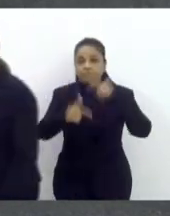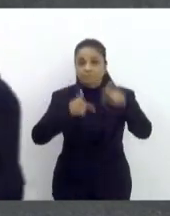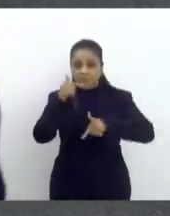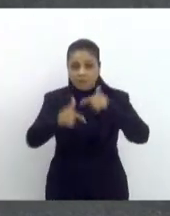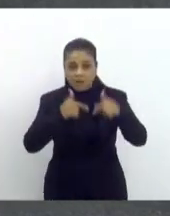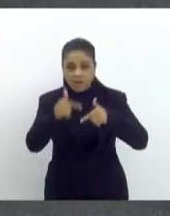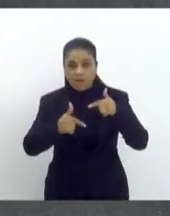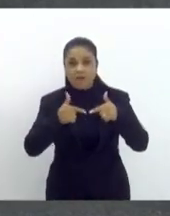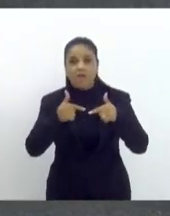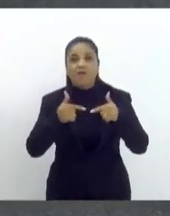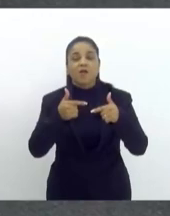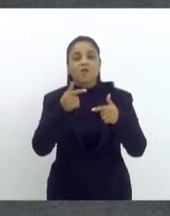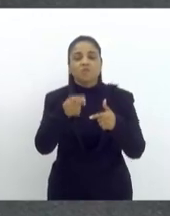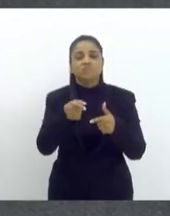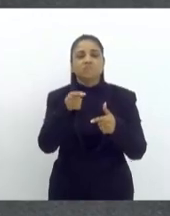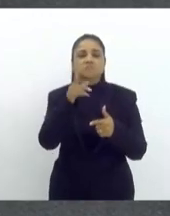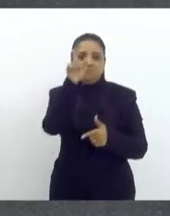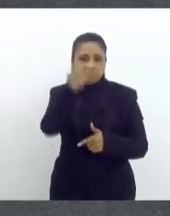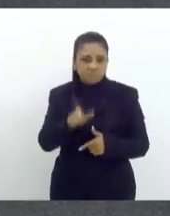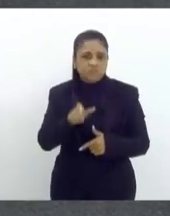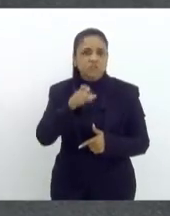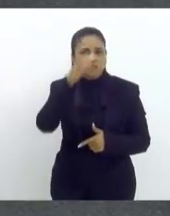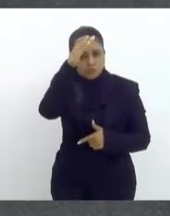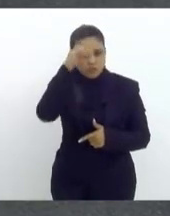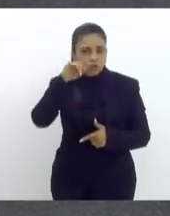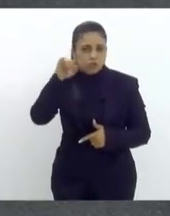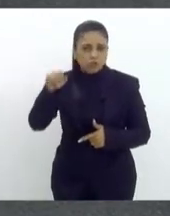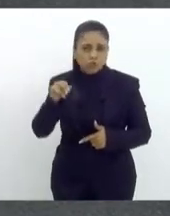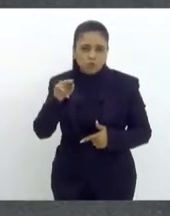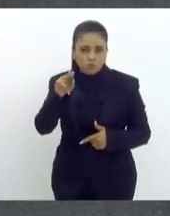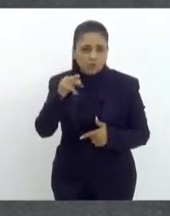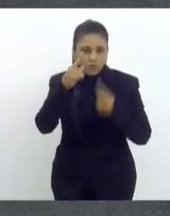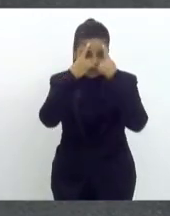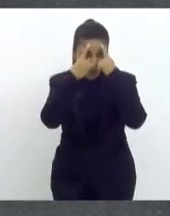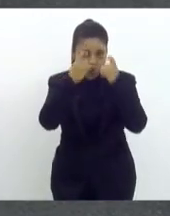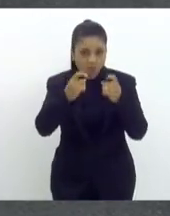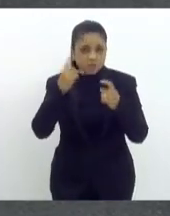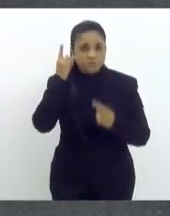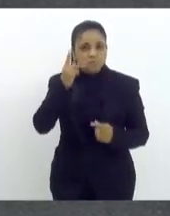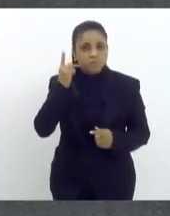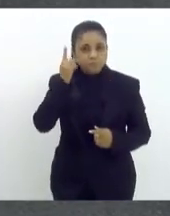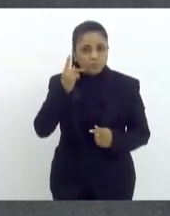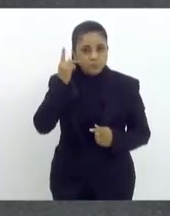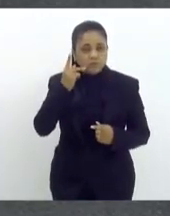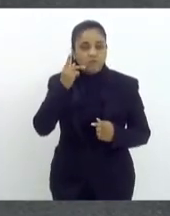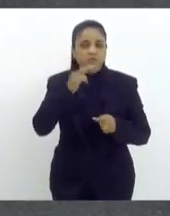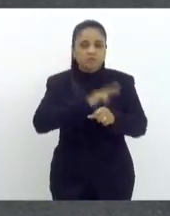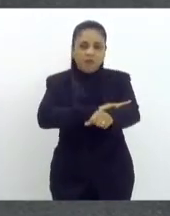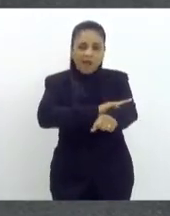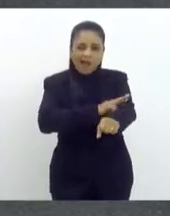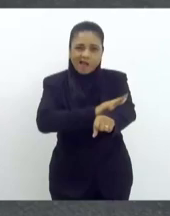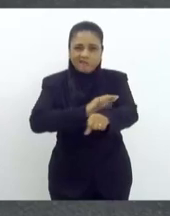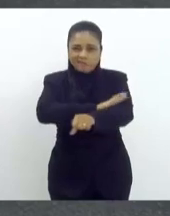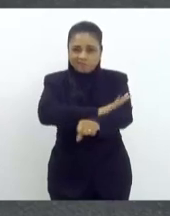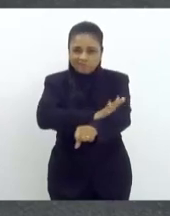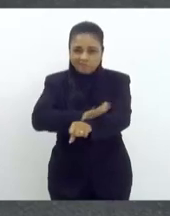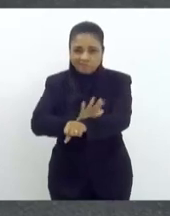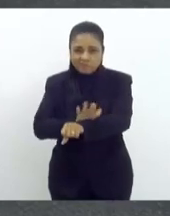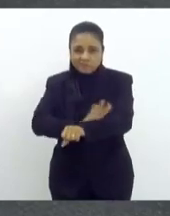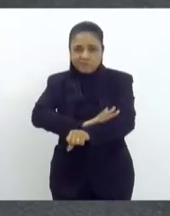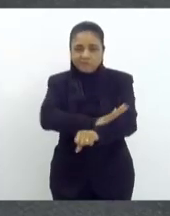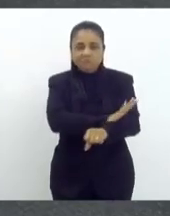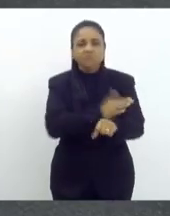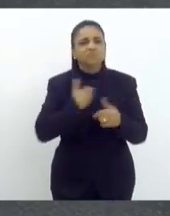vossa excelência passou nesse evento com esse caso de violência política de gênero de racismo eu sei nós sabemos